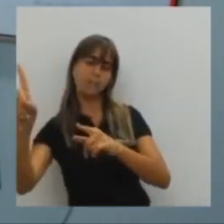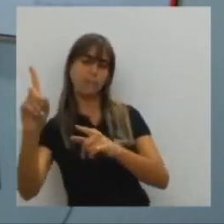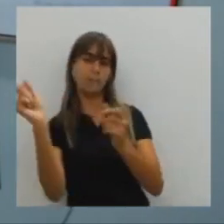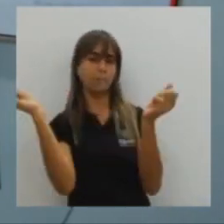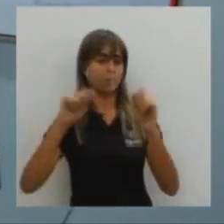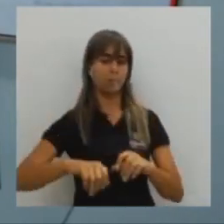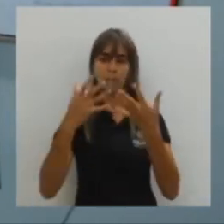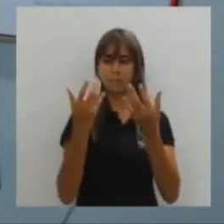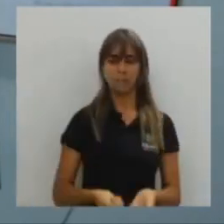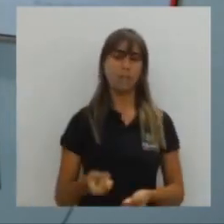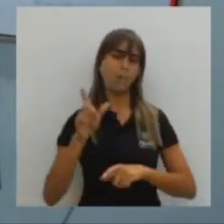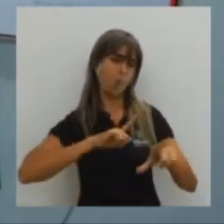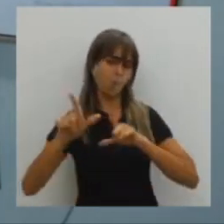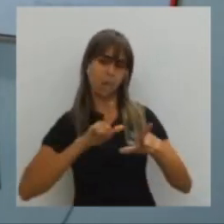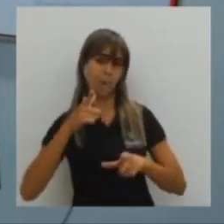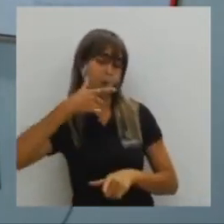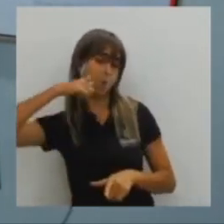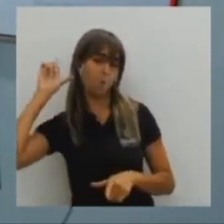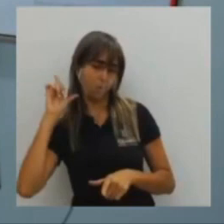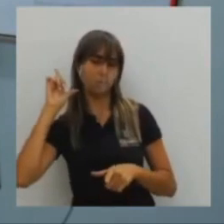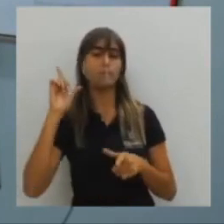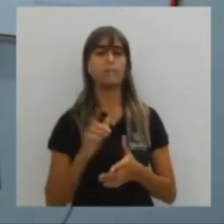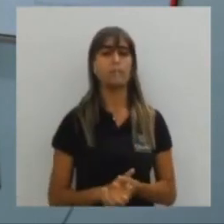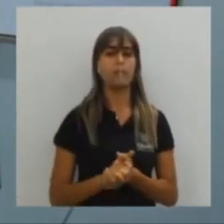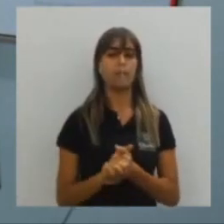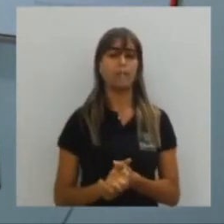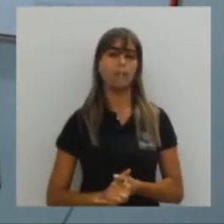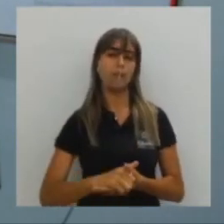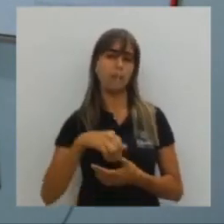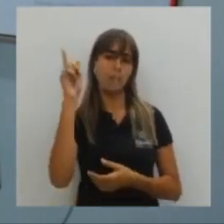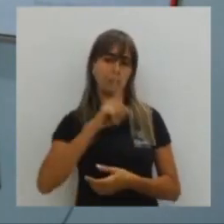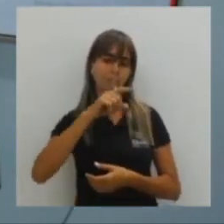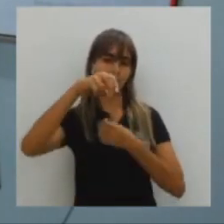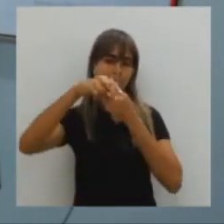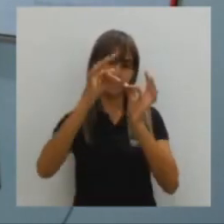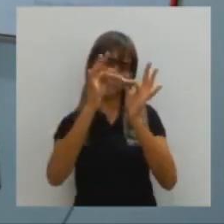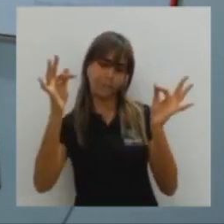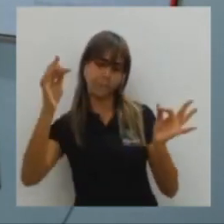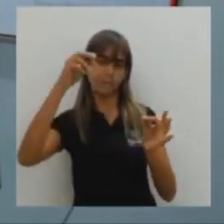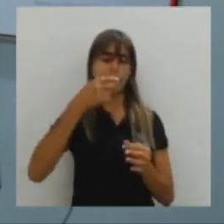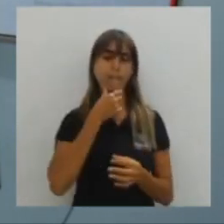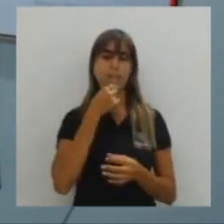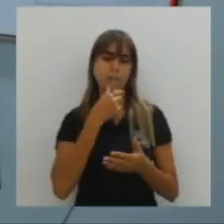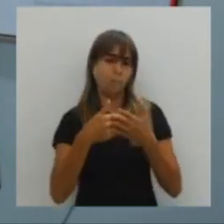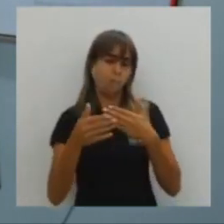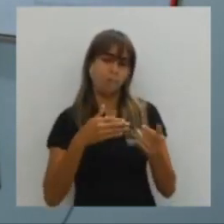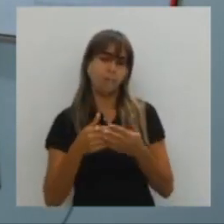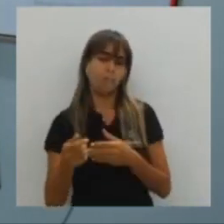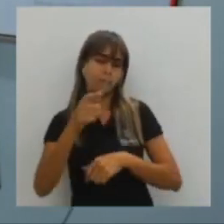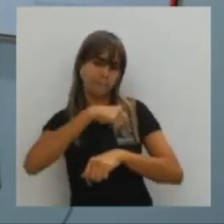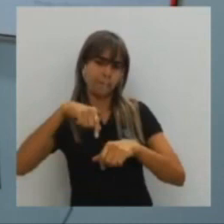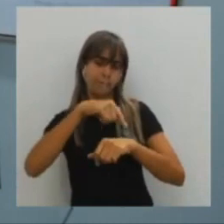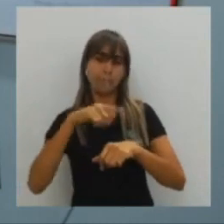oração, eu posso dizer para vocês, eu não trabalhei ontem. E a gente viu que para negar frases em inglês no passado simples ou em qualquer outro tempo verbal,